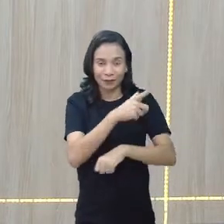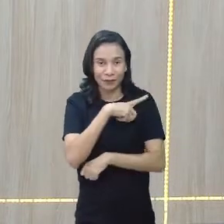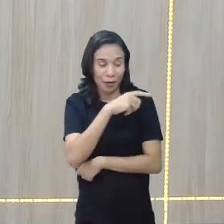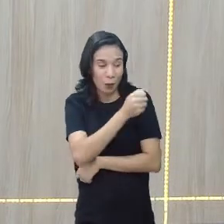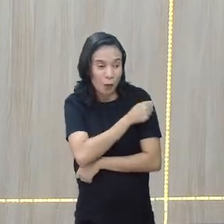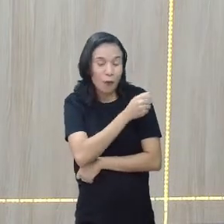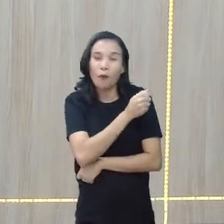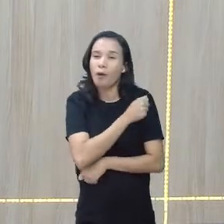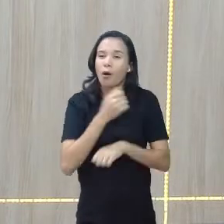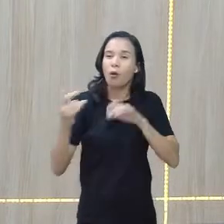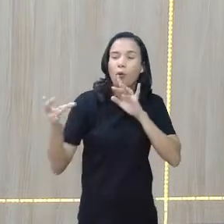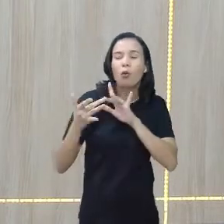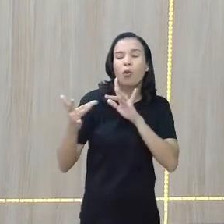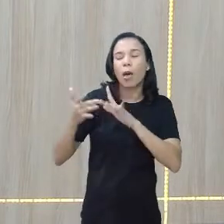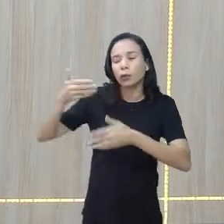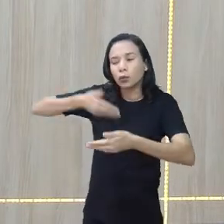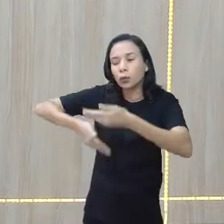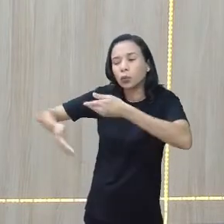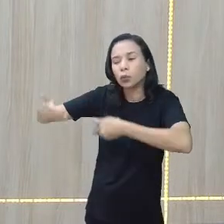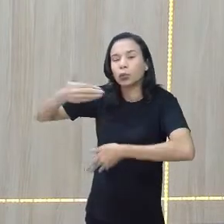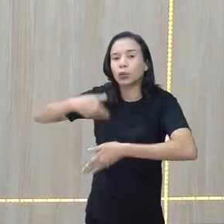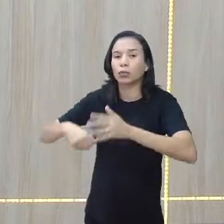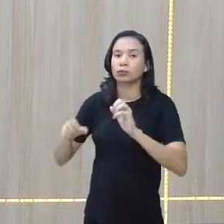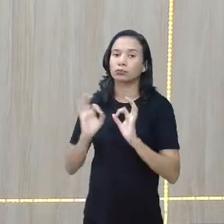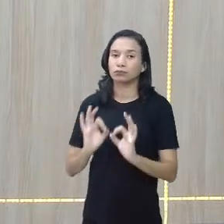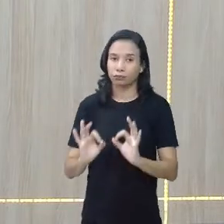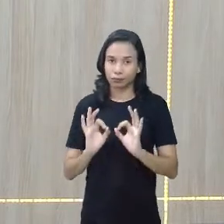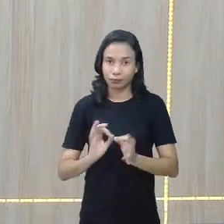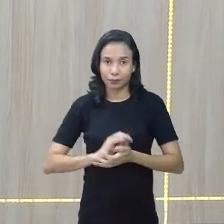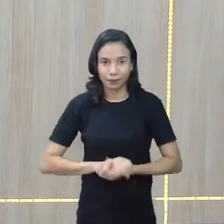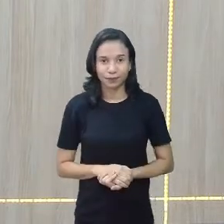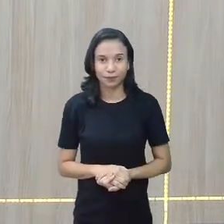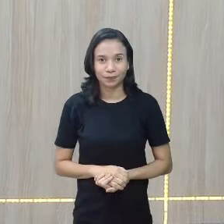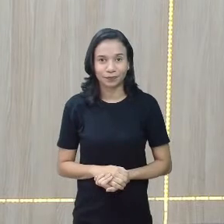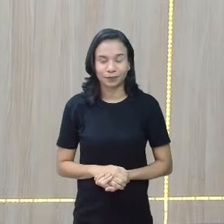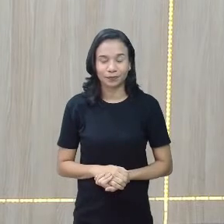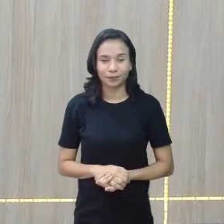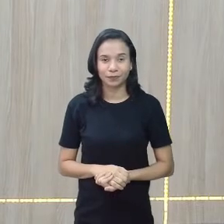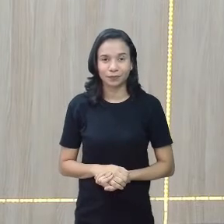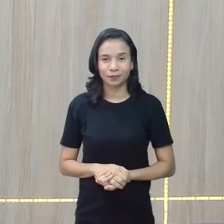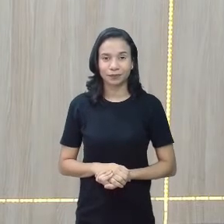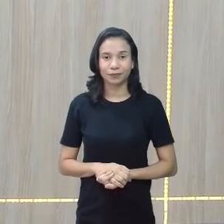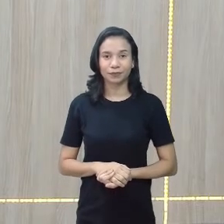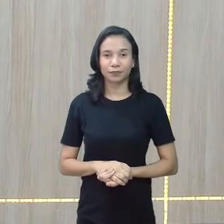estudante interaja coletivamente de forma significativa.